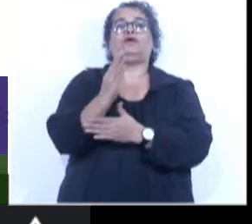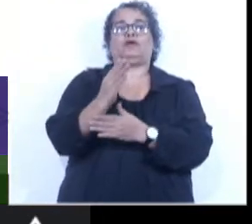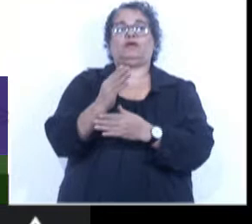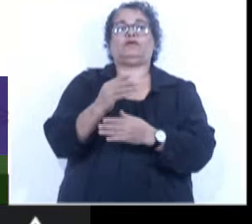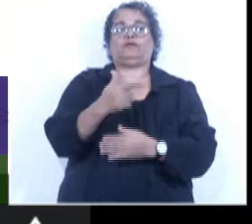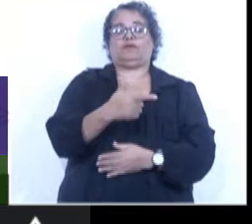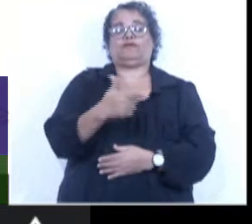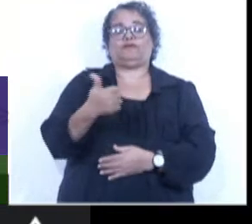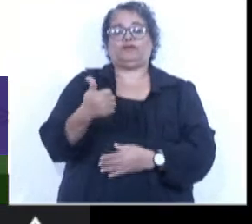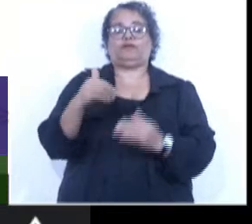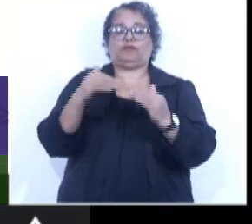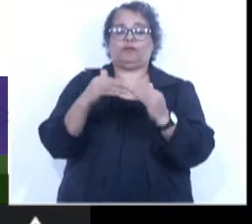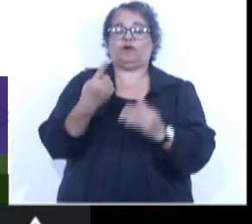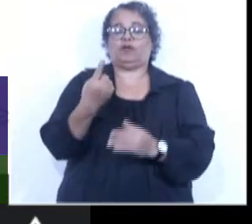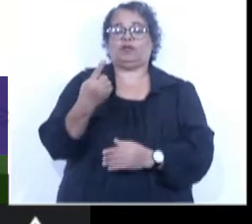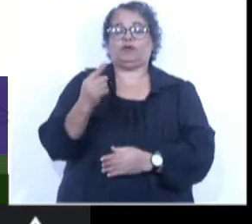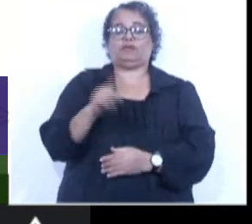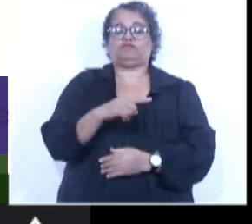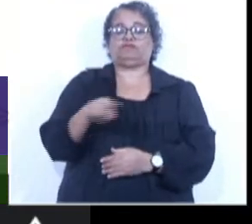não